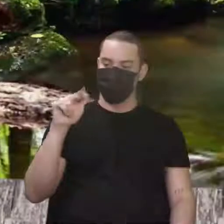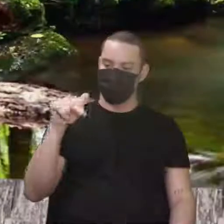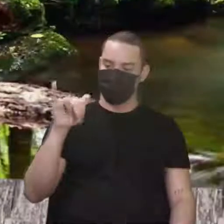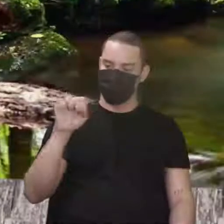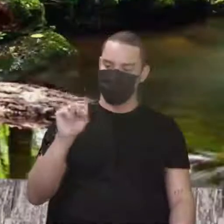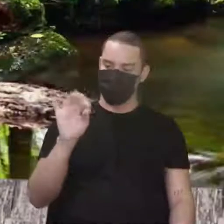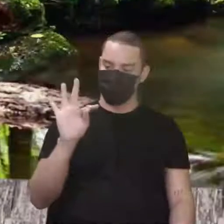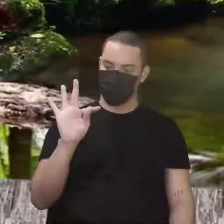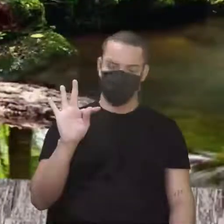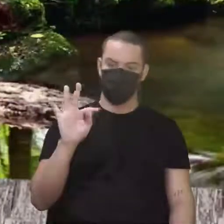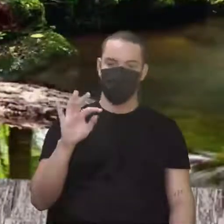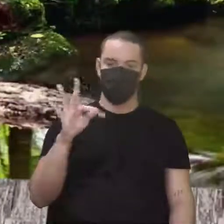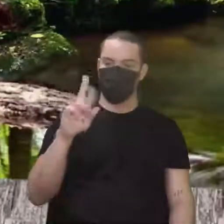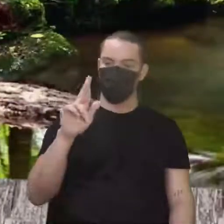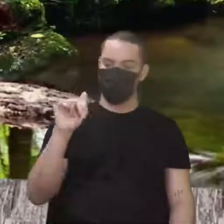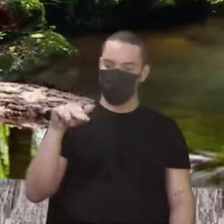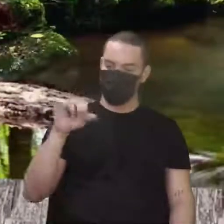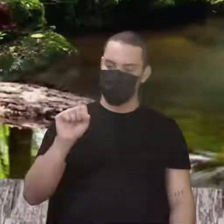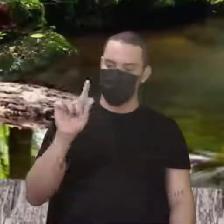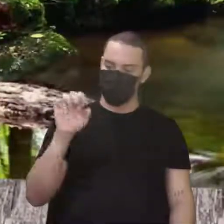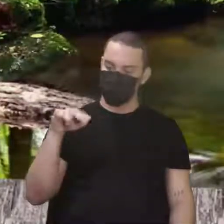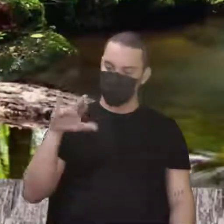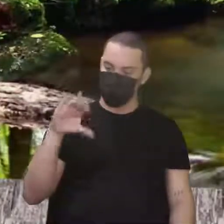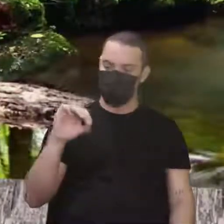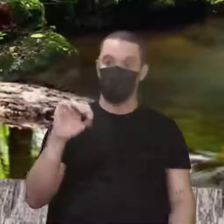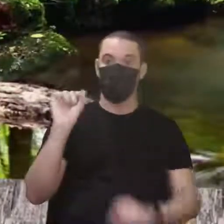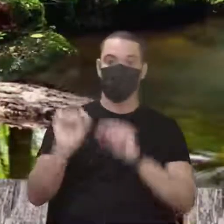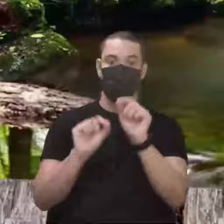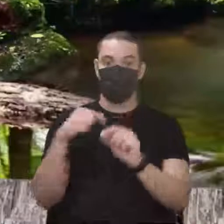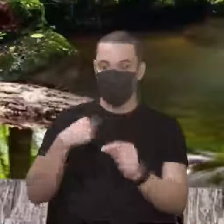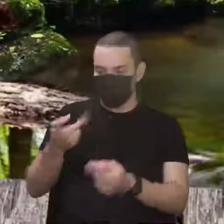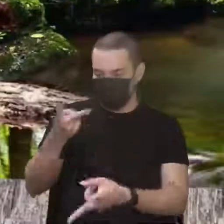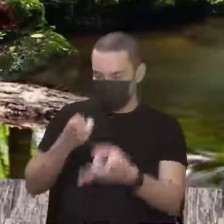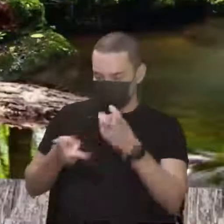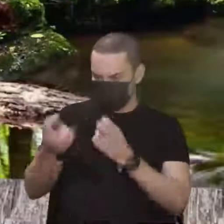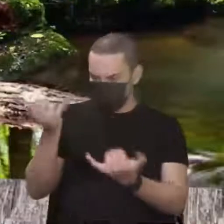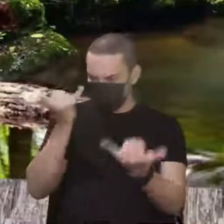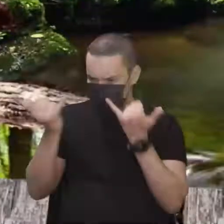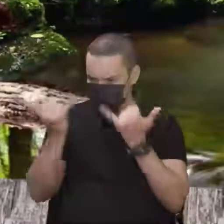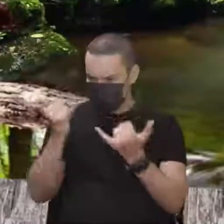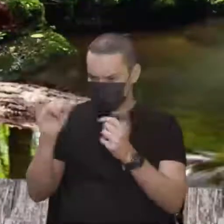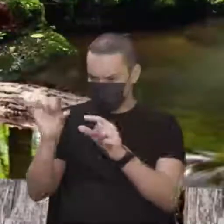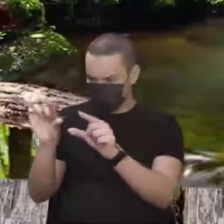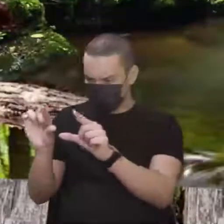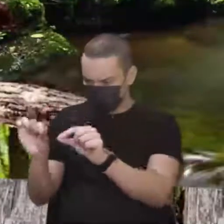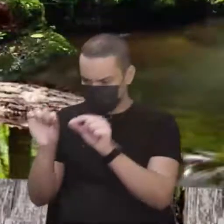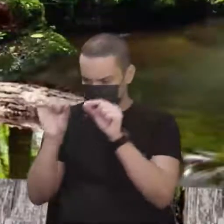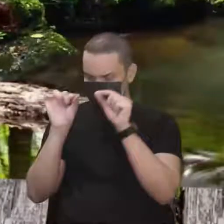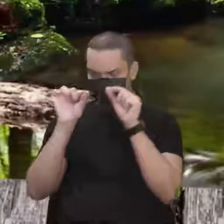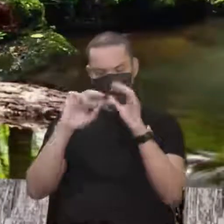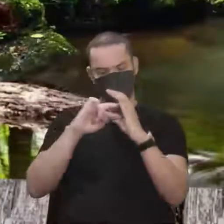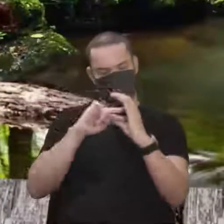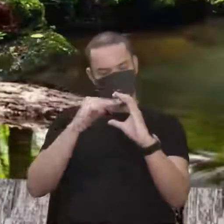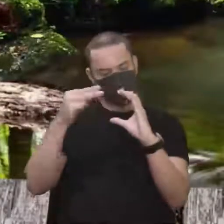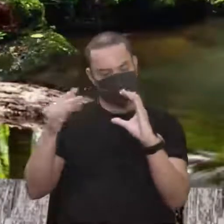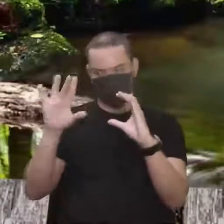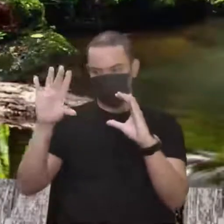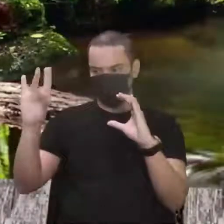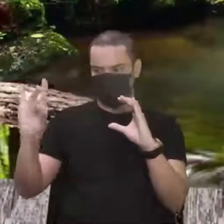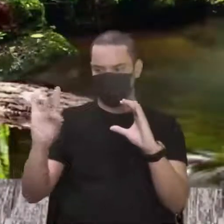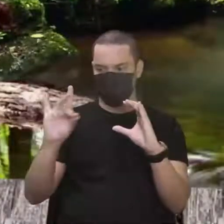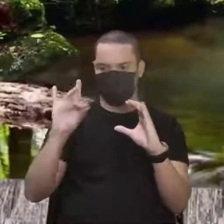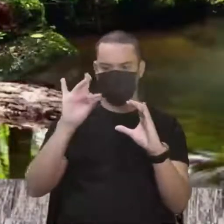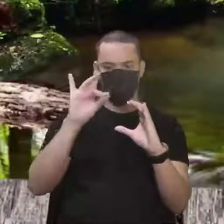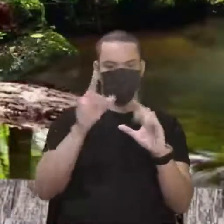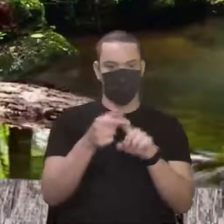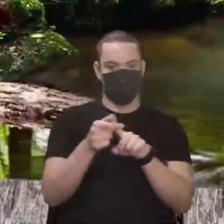transgênicos, né? Onde você cata lá a informação, pega um genezinho desse ser, desse